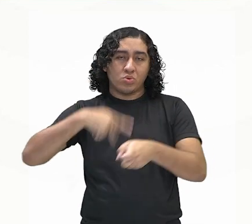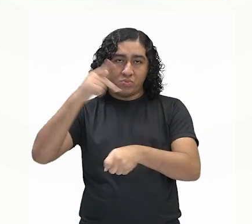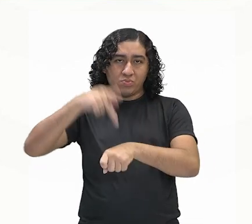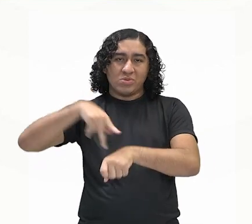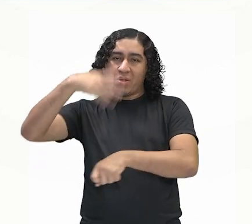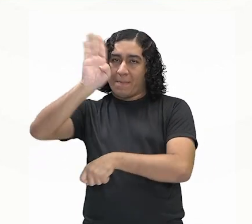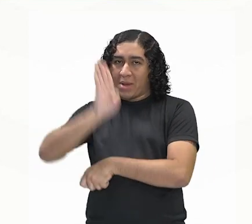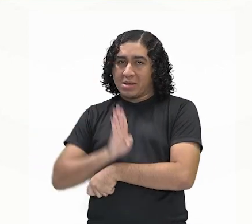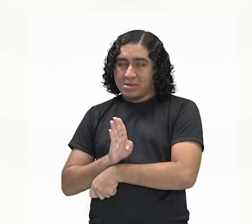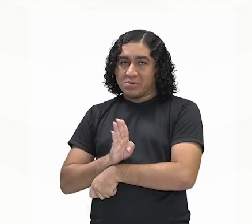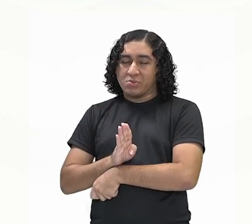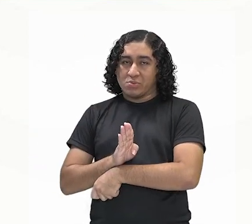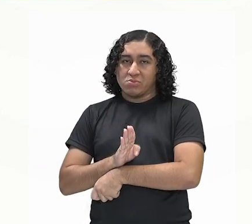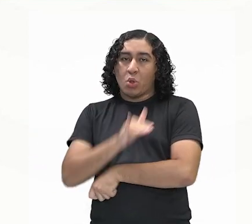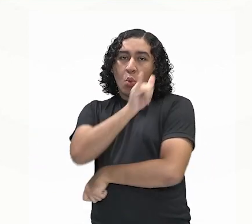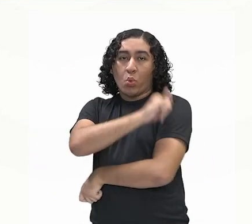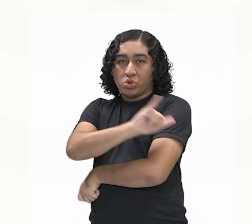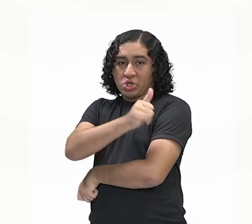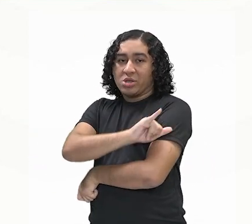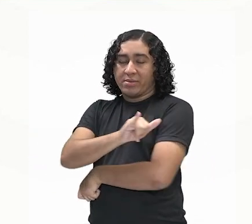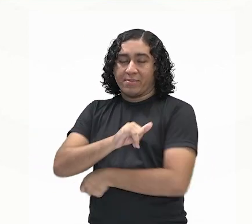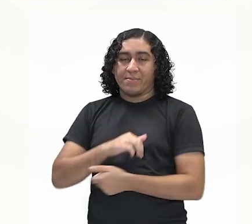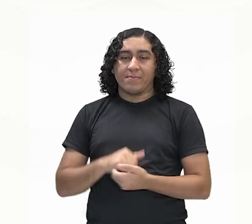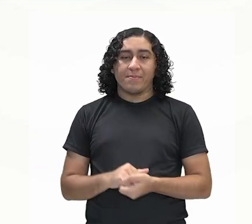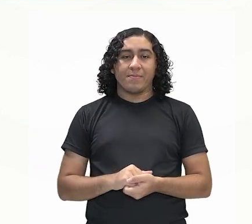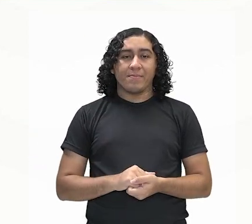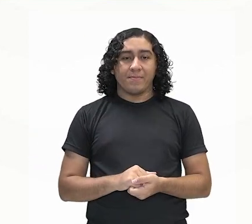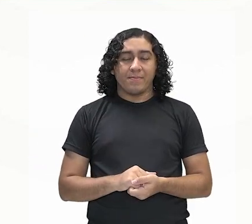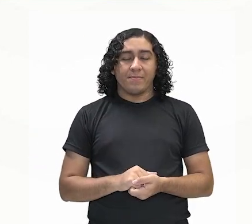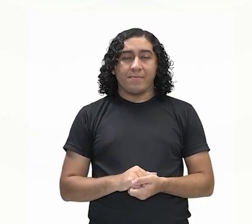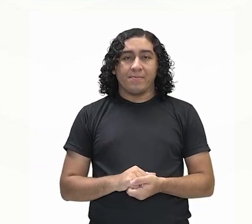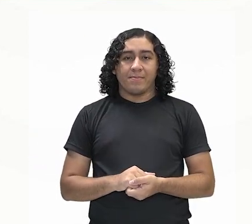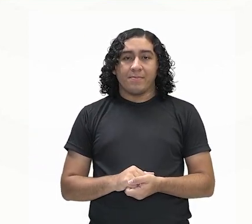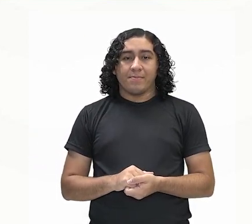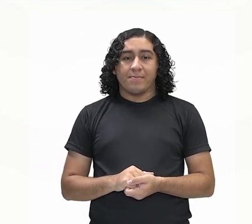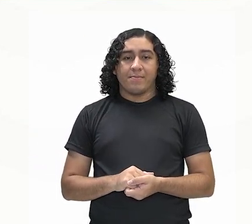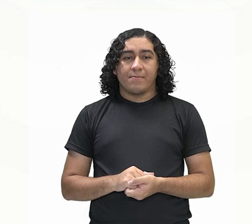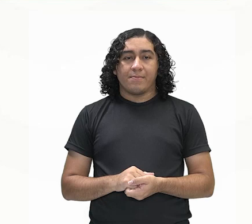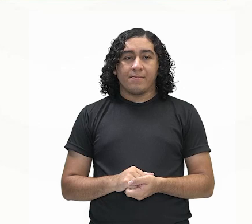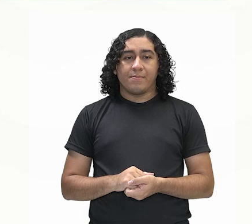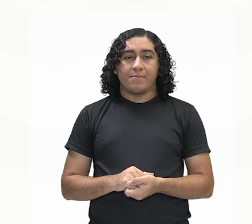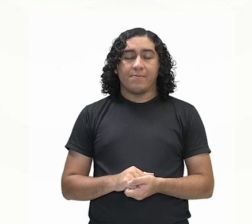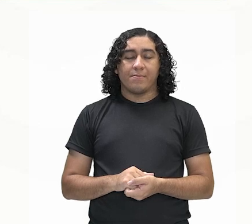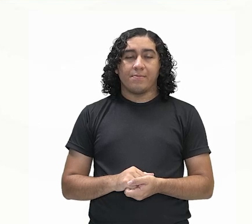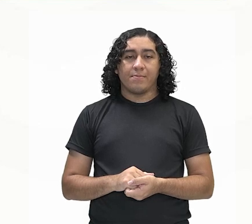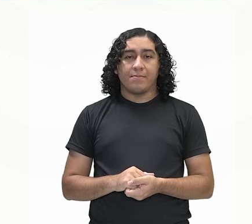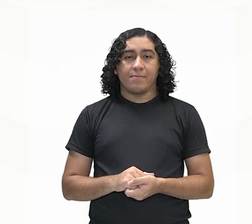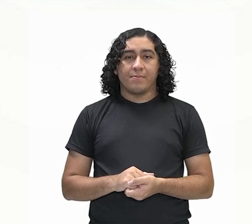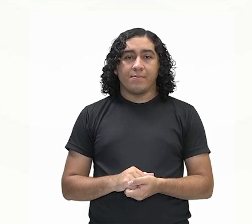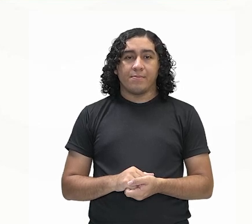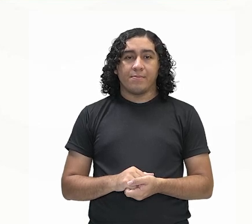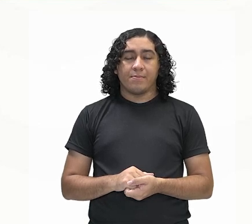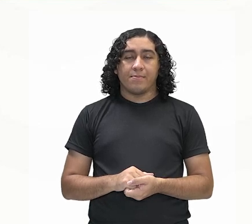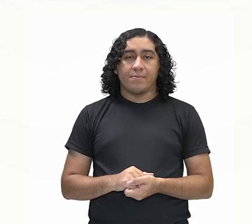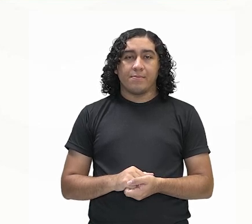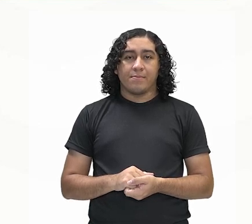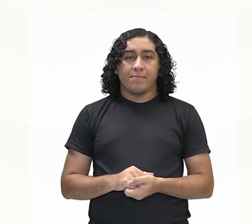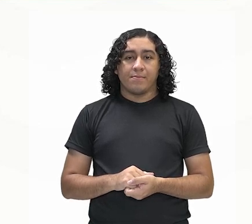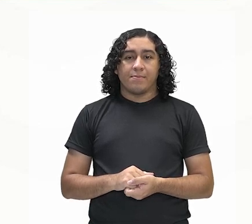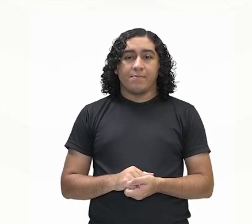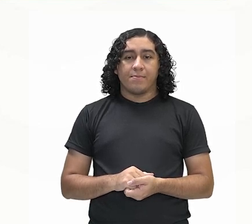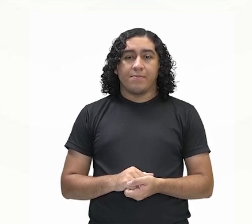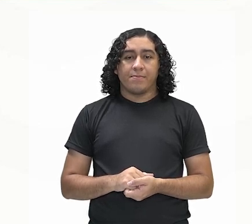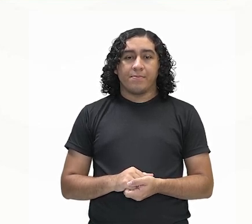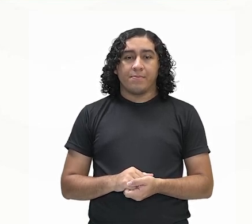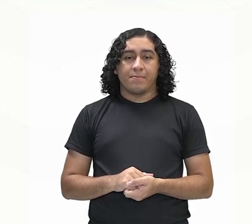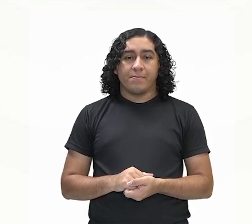Brasil, na cidade do Rio de Janeiro, como o próprio nome sugere, né? Rio 92, tá? A turma é Rio ou ECO 92, e